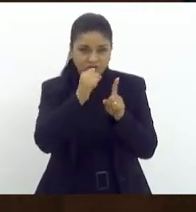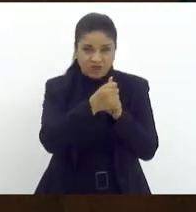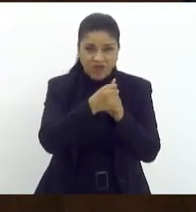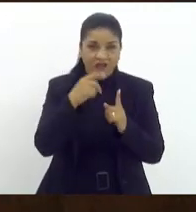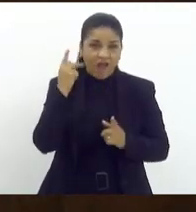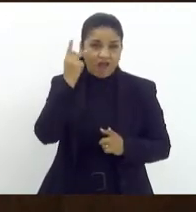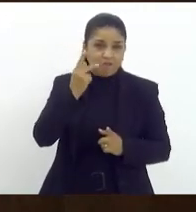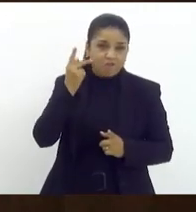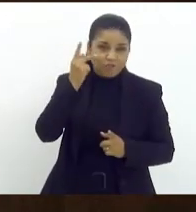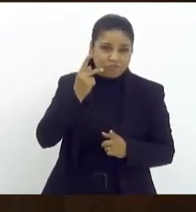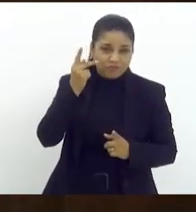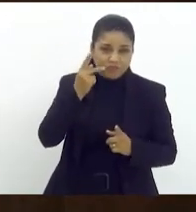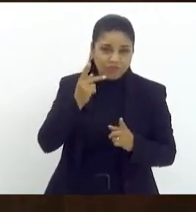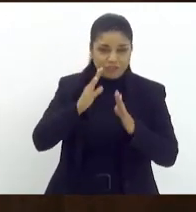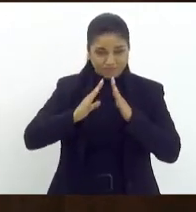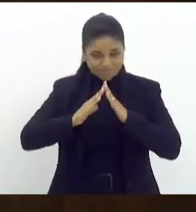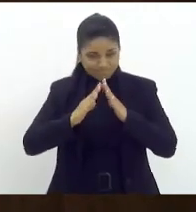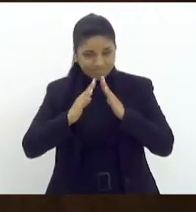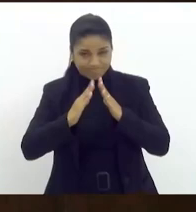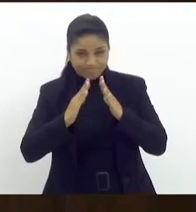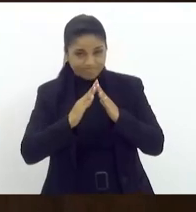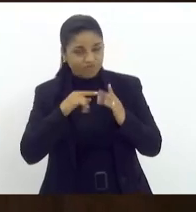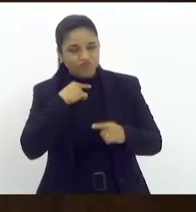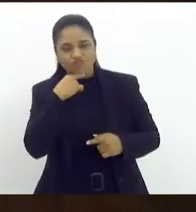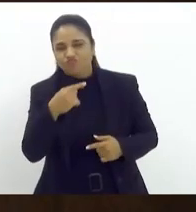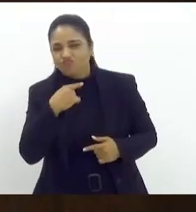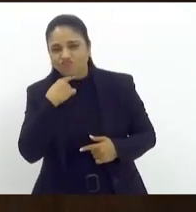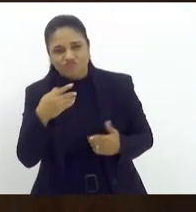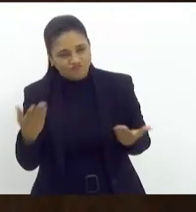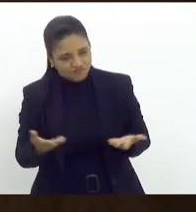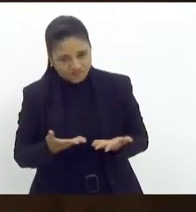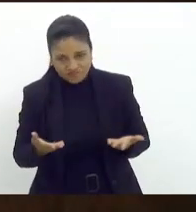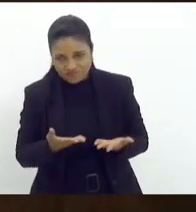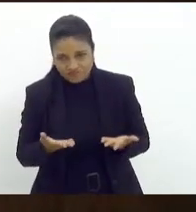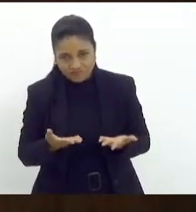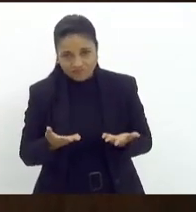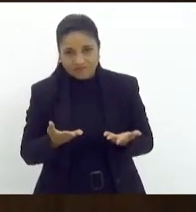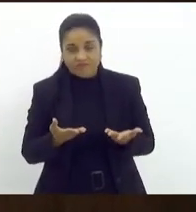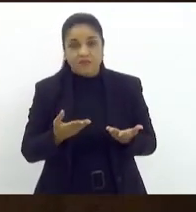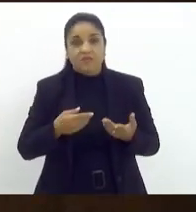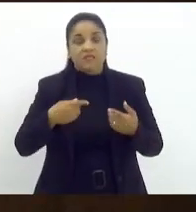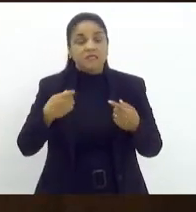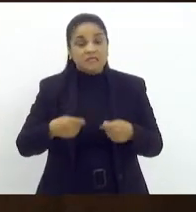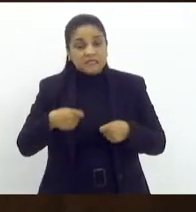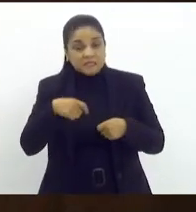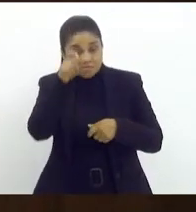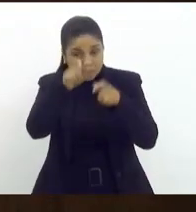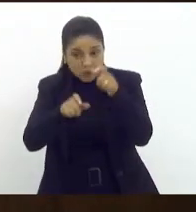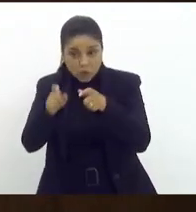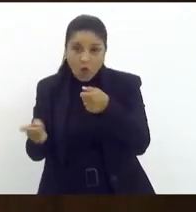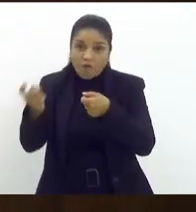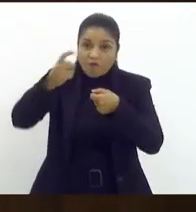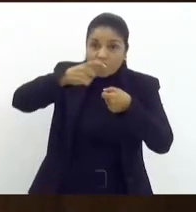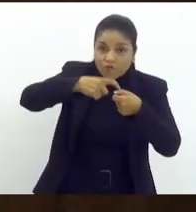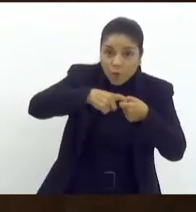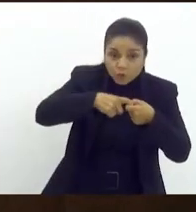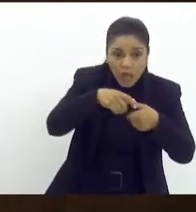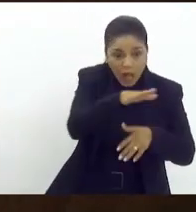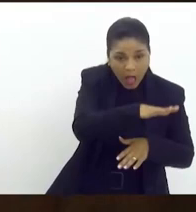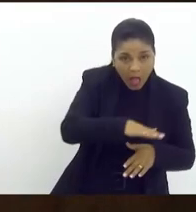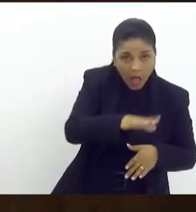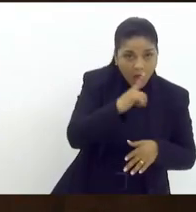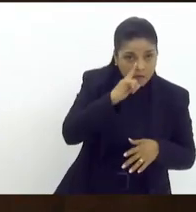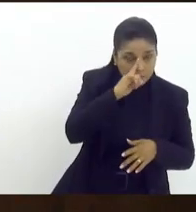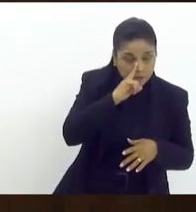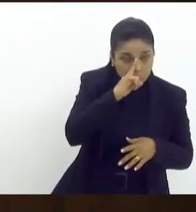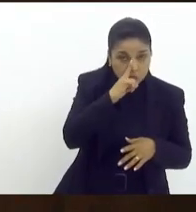de habitação da maneira como ela é feita não adianta enquanto as pessoas retornarem as áreas de risco eu tô falando especialmente